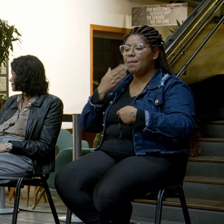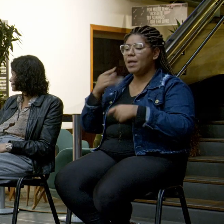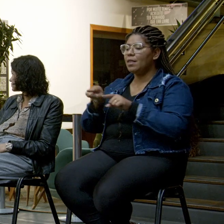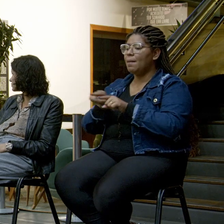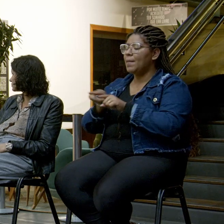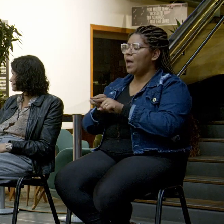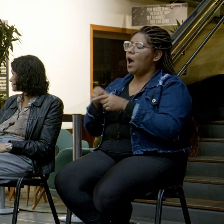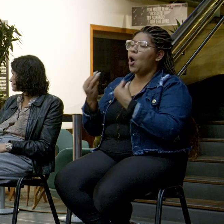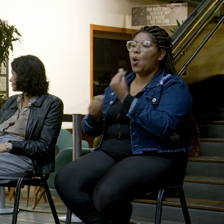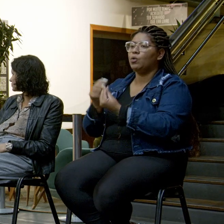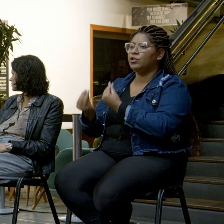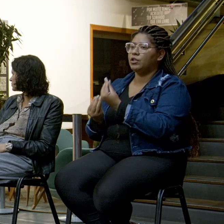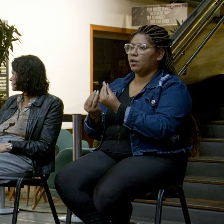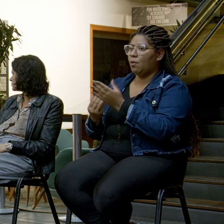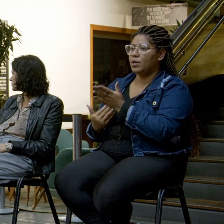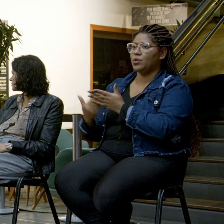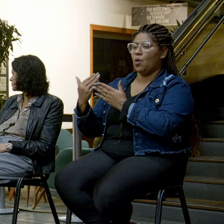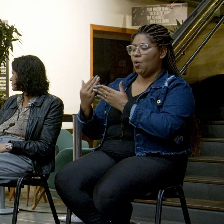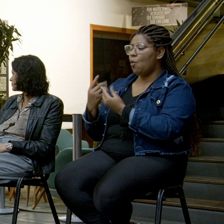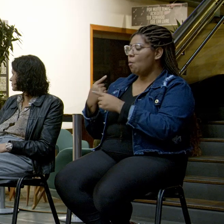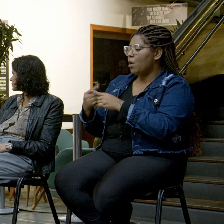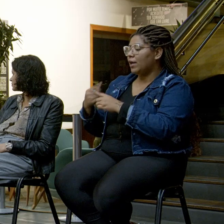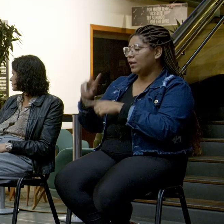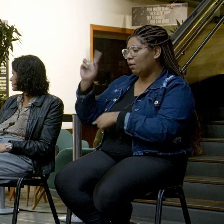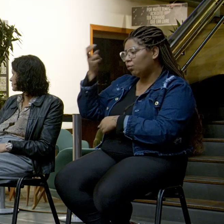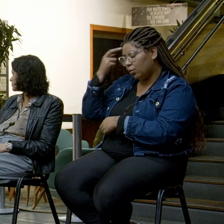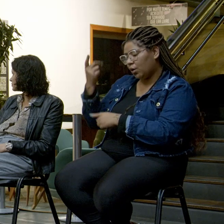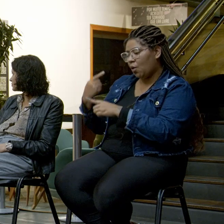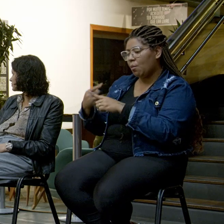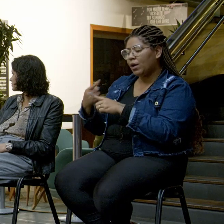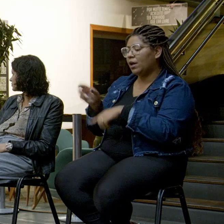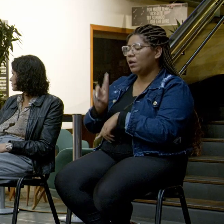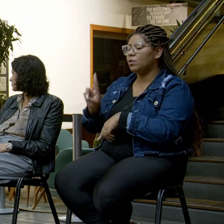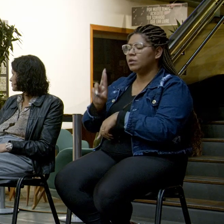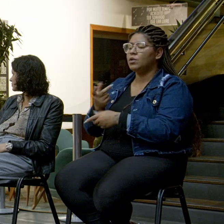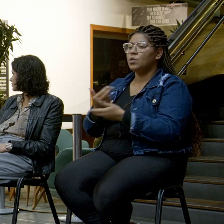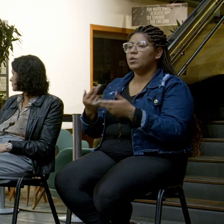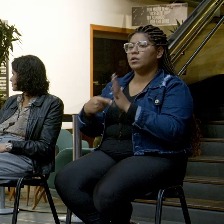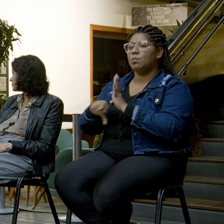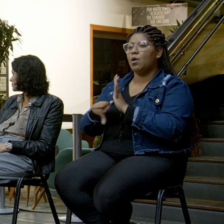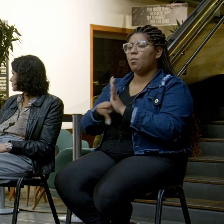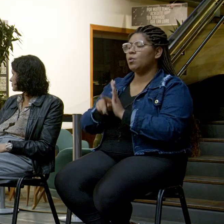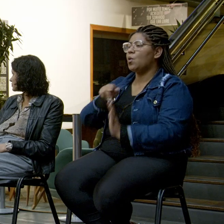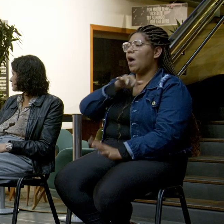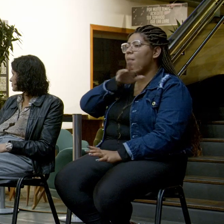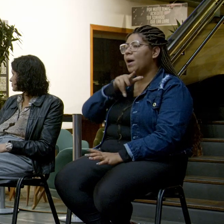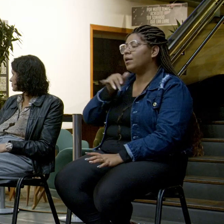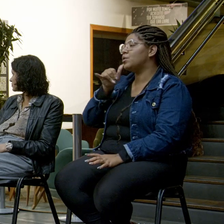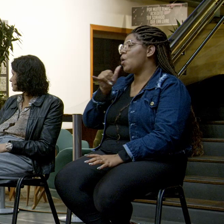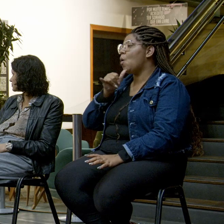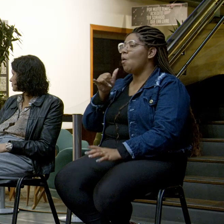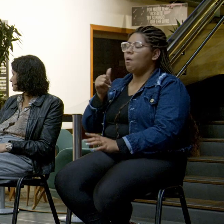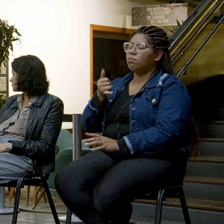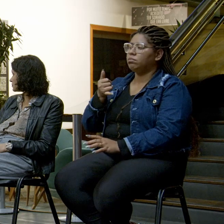nos apodrece por dentro, a partir da ilusão de superioridade animal, racial e de gênero. Maiolino sabe